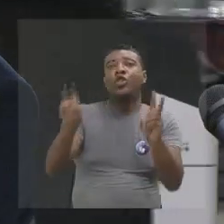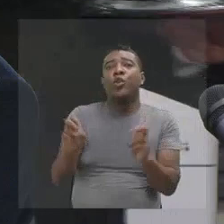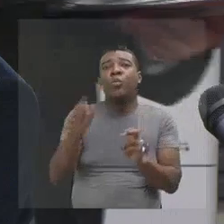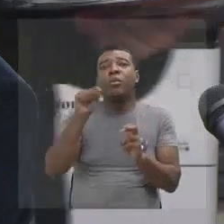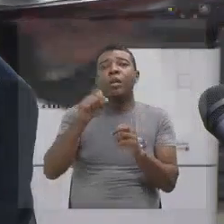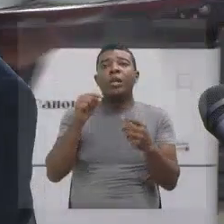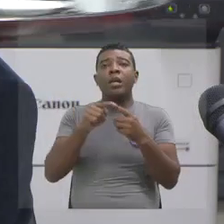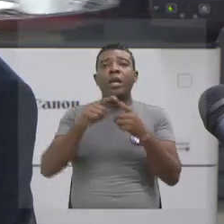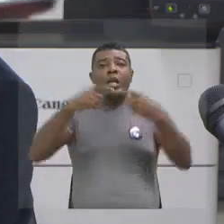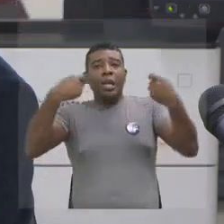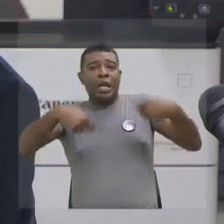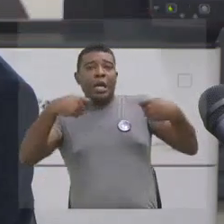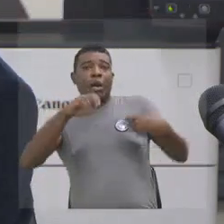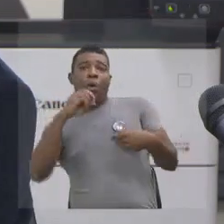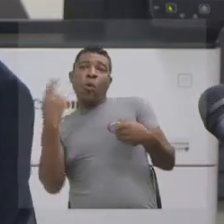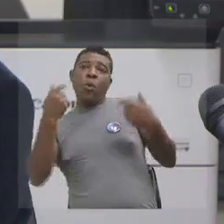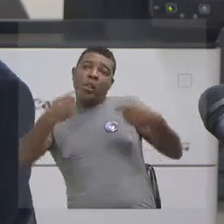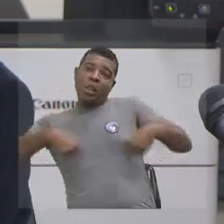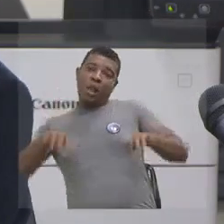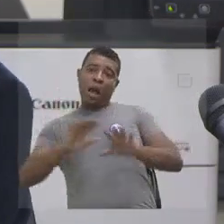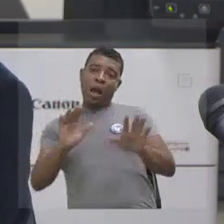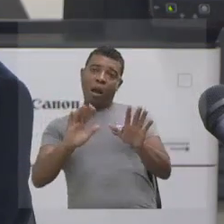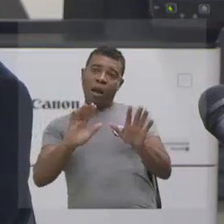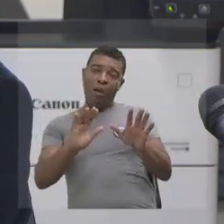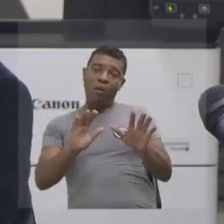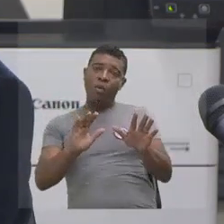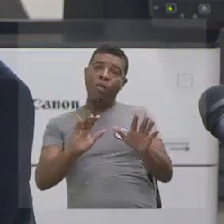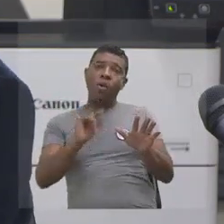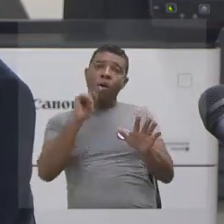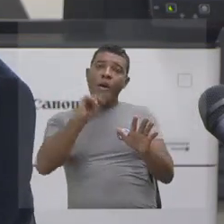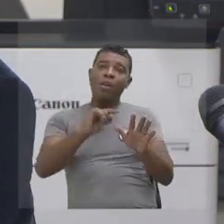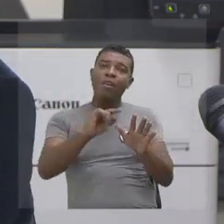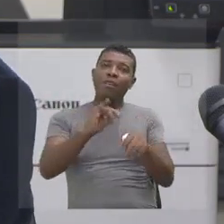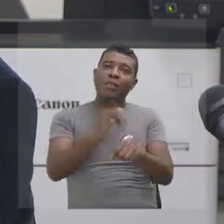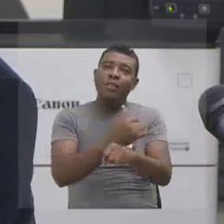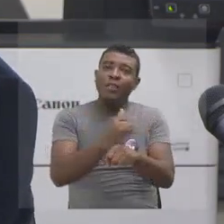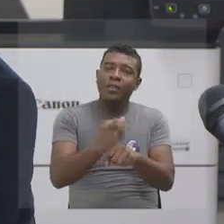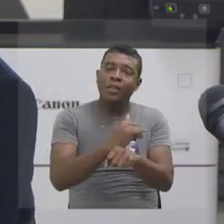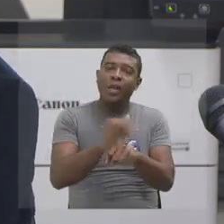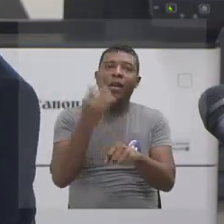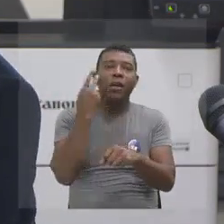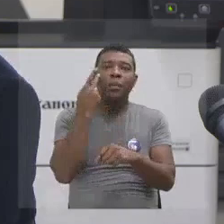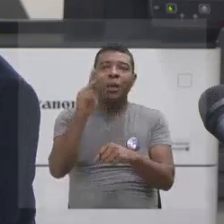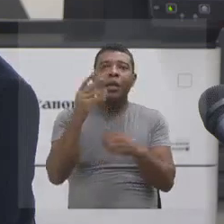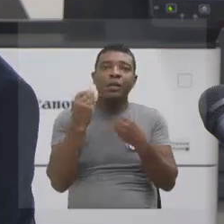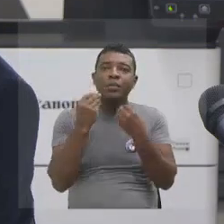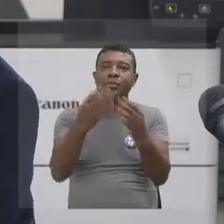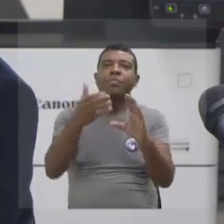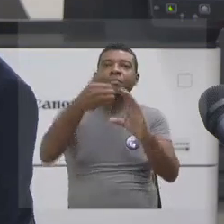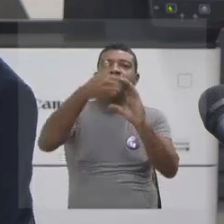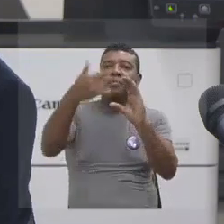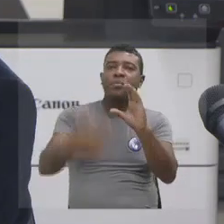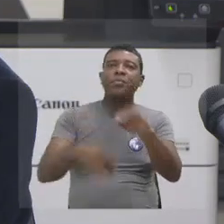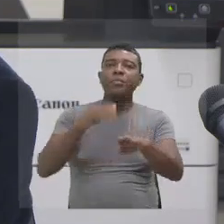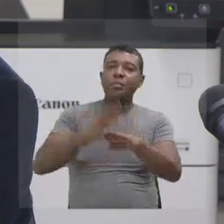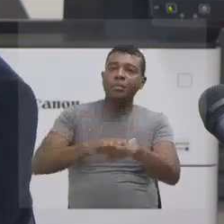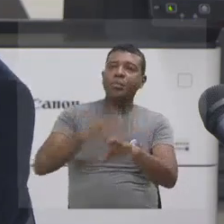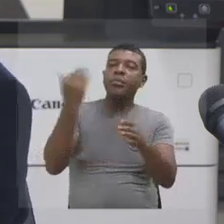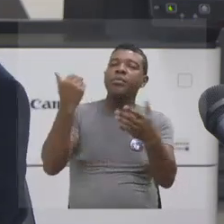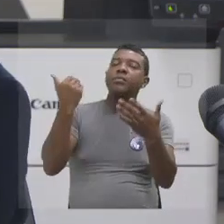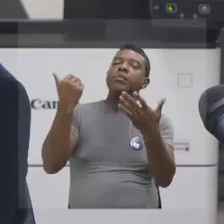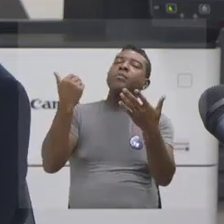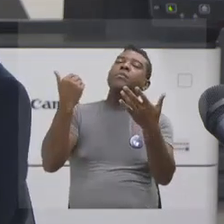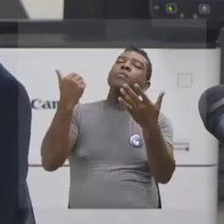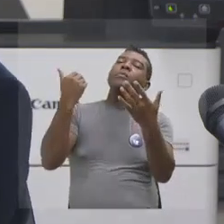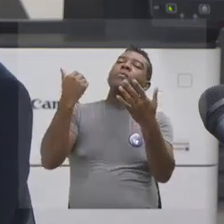ou não desse instrumento para caracterizar mais segurança